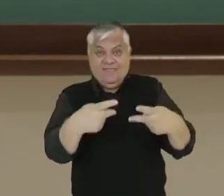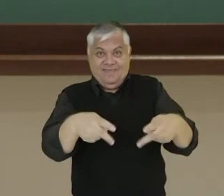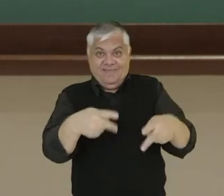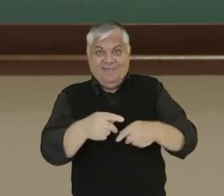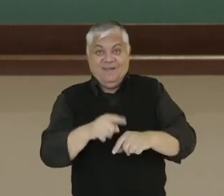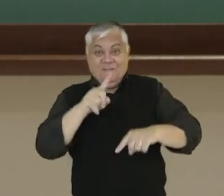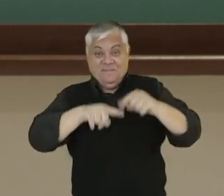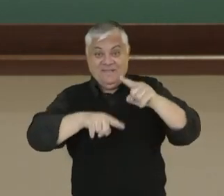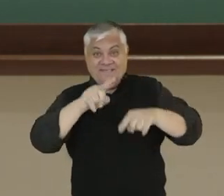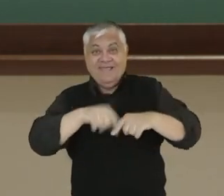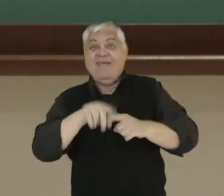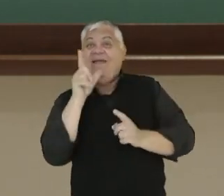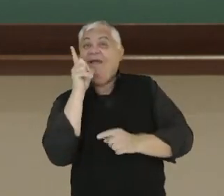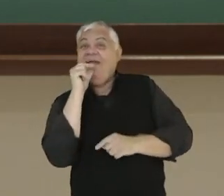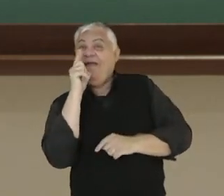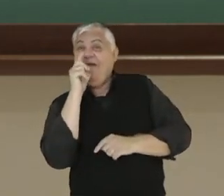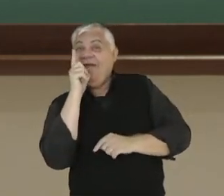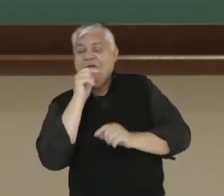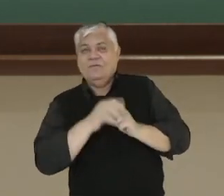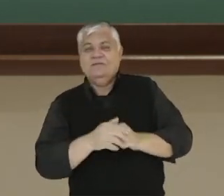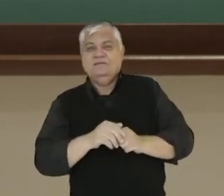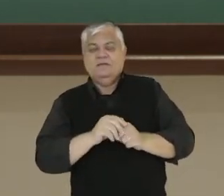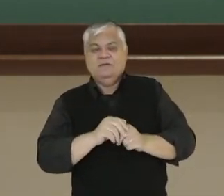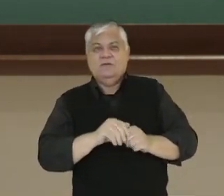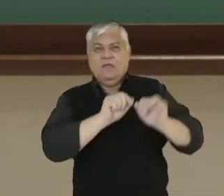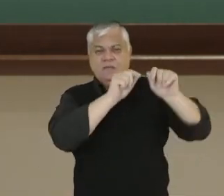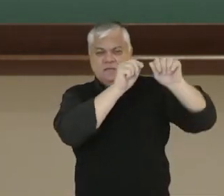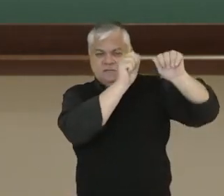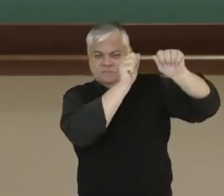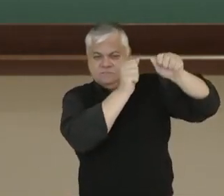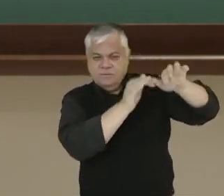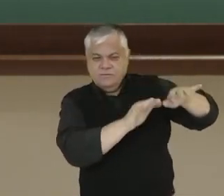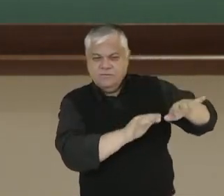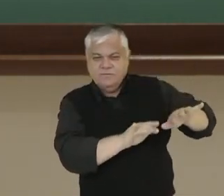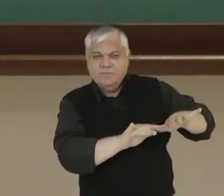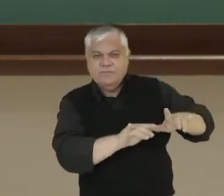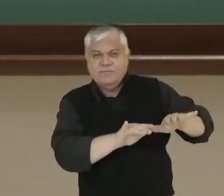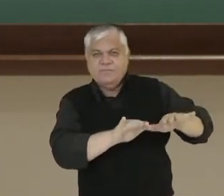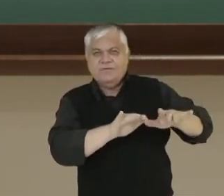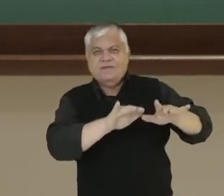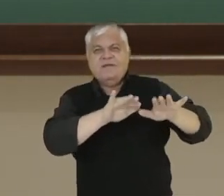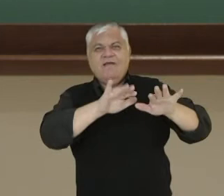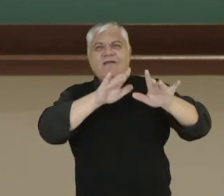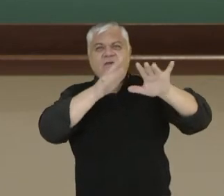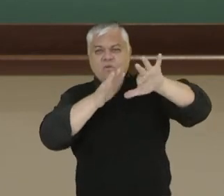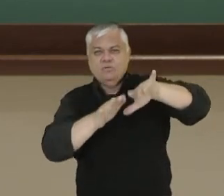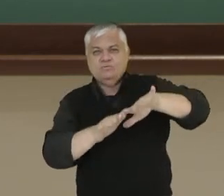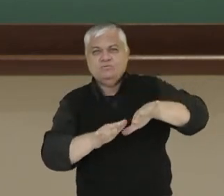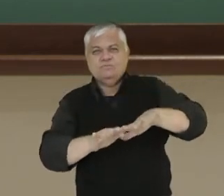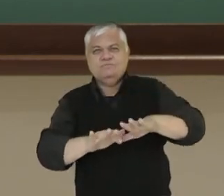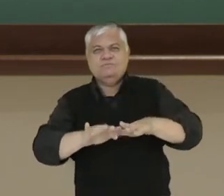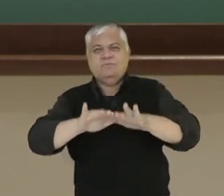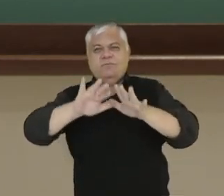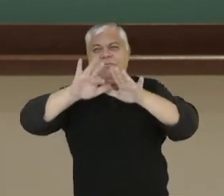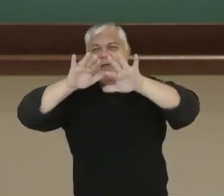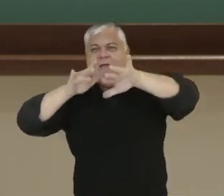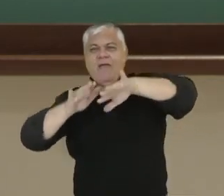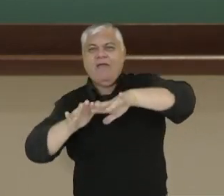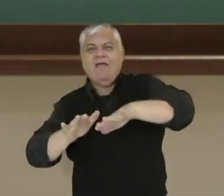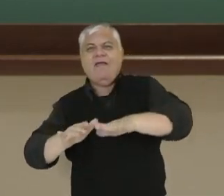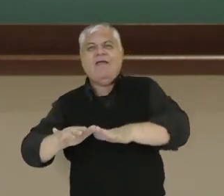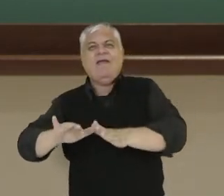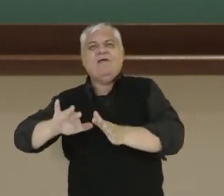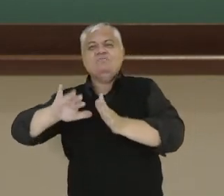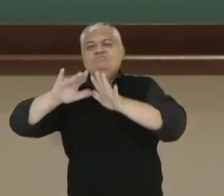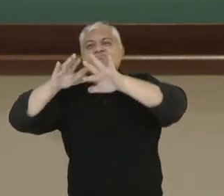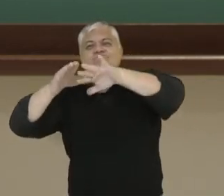mecânica. Então, quando ela vai passando, ela eleva o meio, que é a água, é um meio líquido. E como ela é líquida, ela sobe,